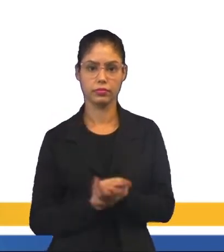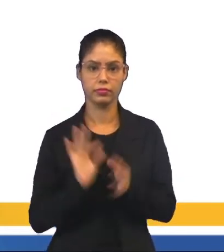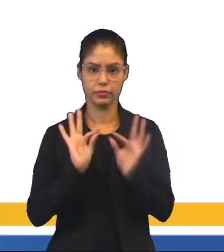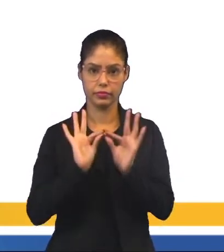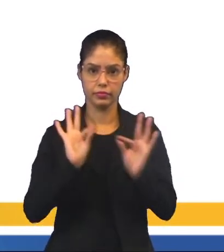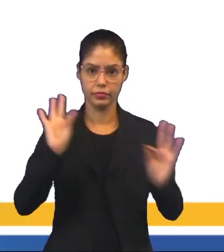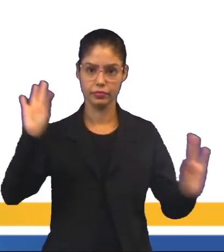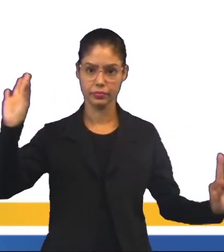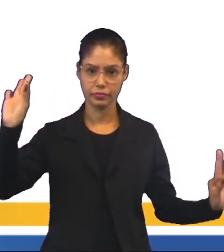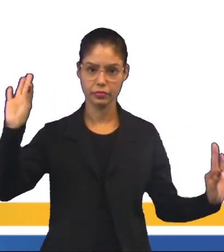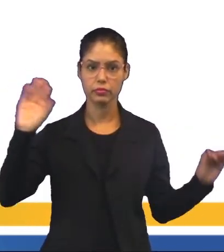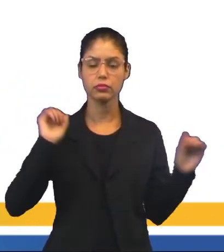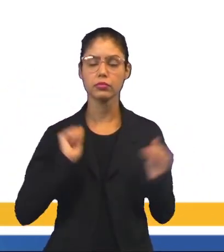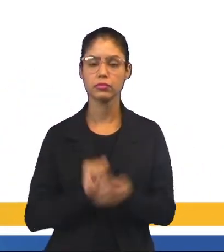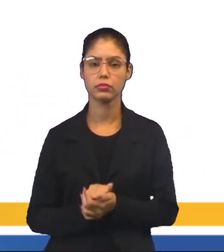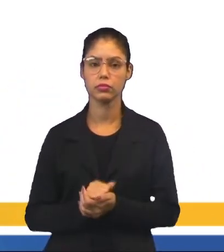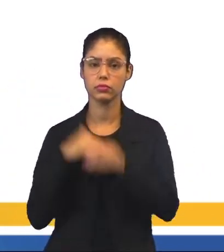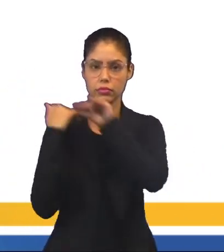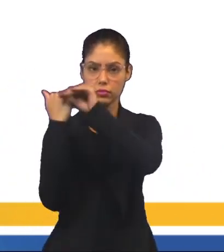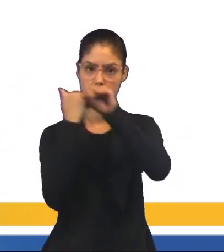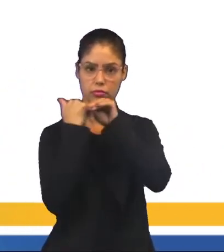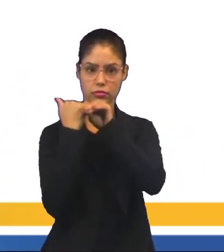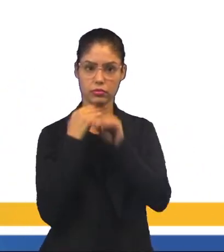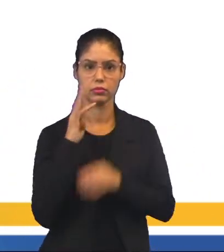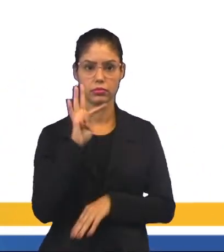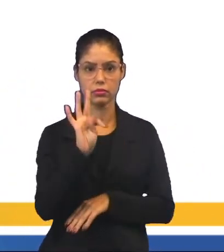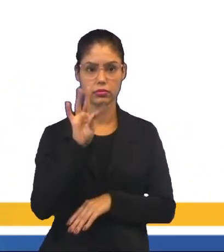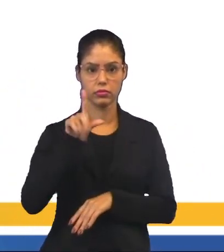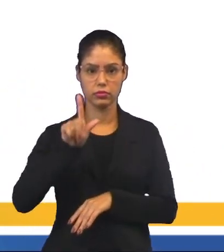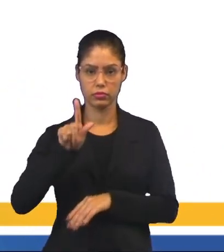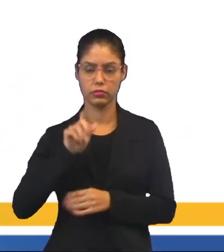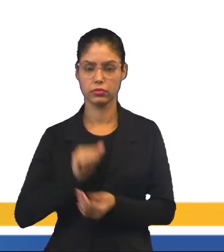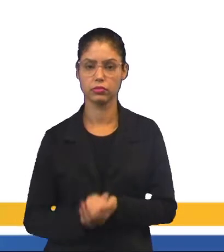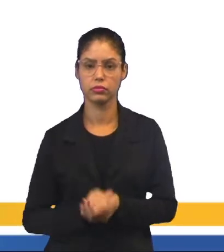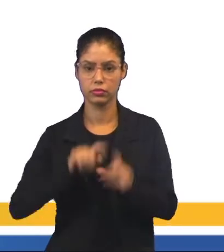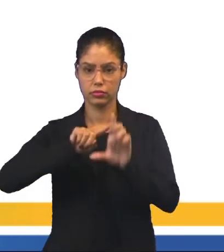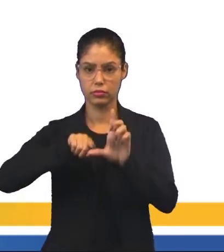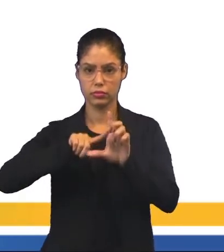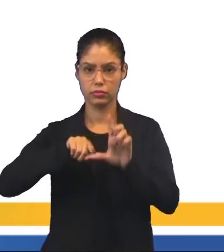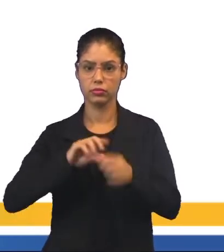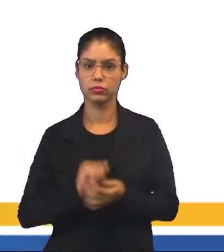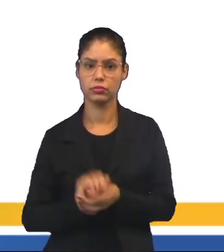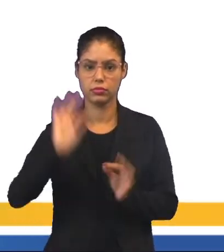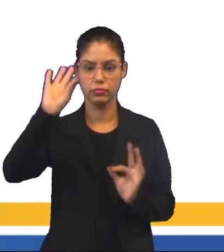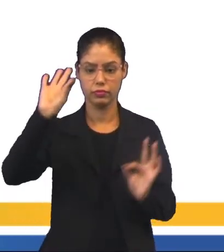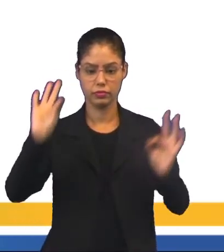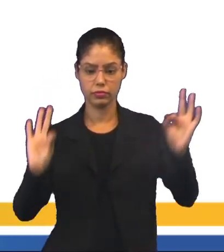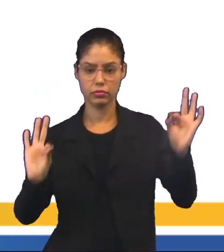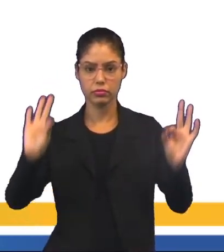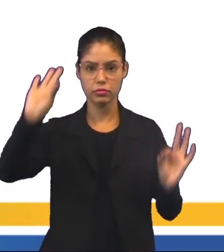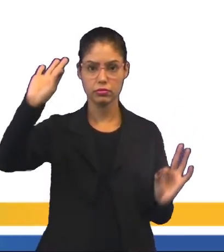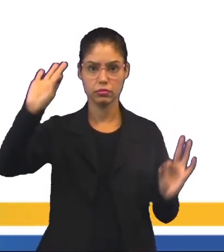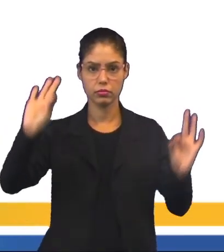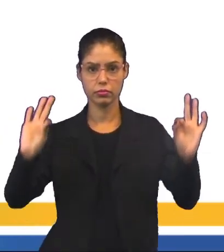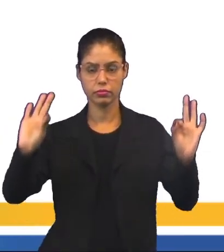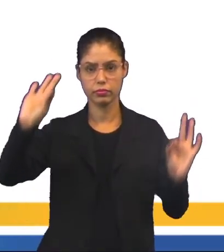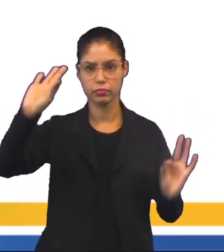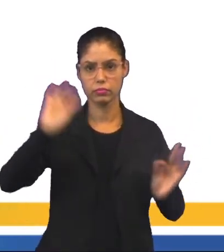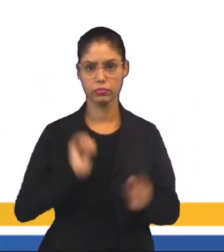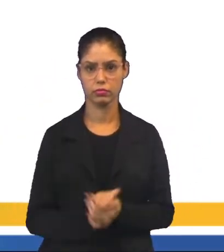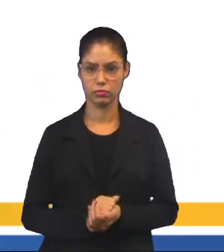da reta, pois é igual à tangente do ângulo de inclinação. Ou